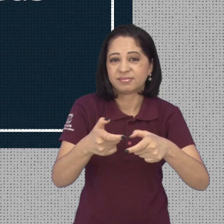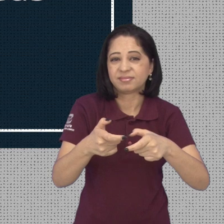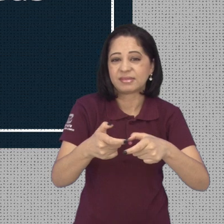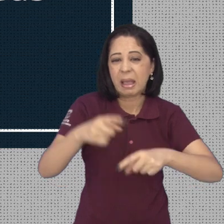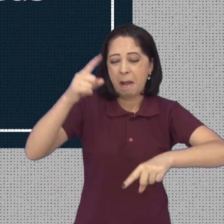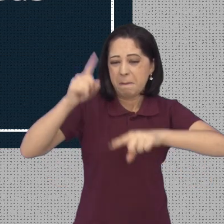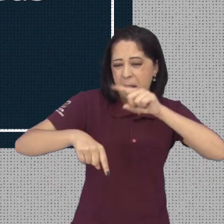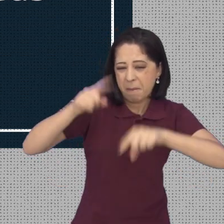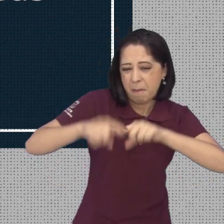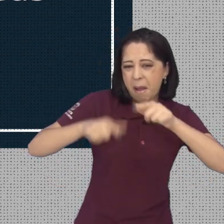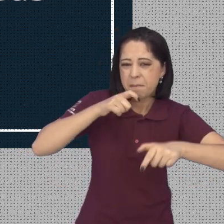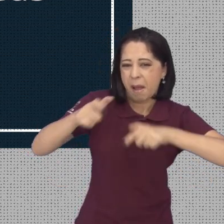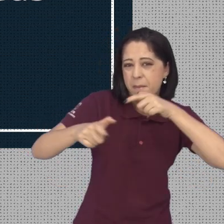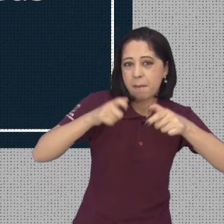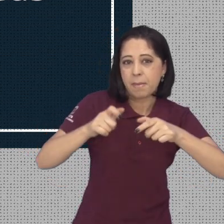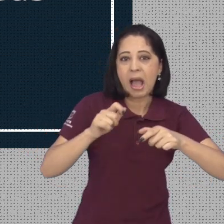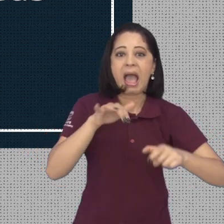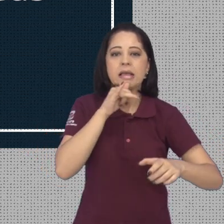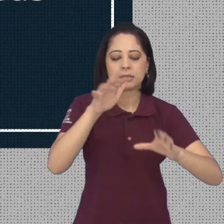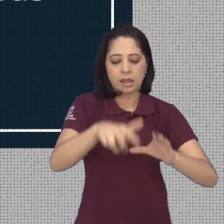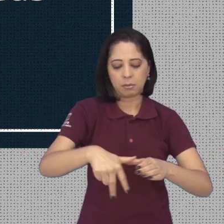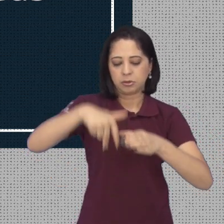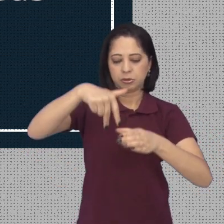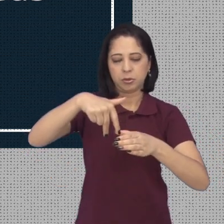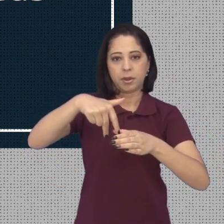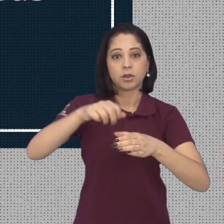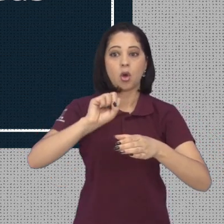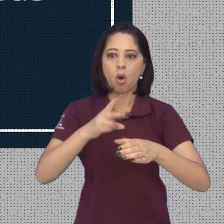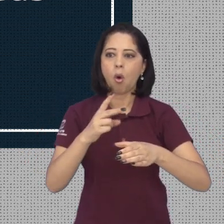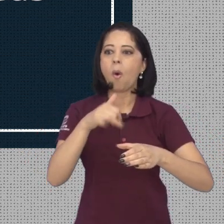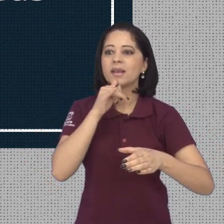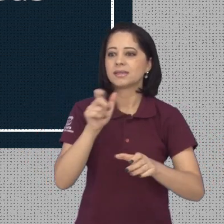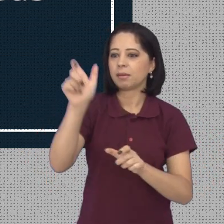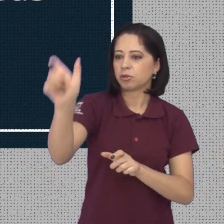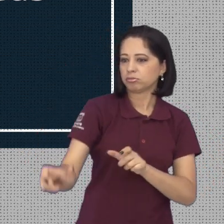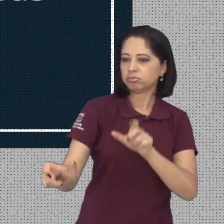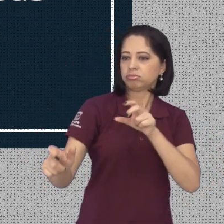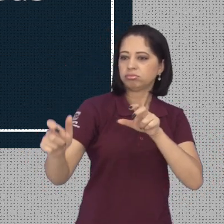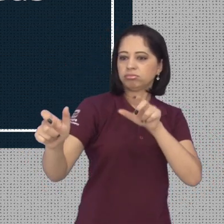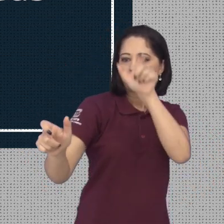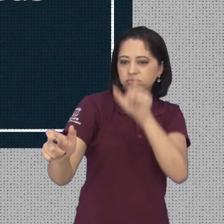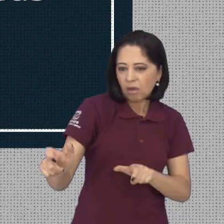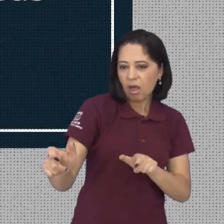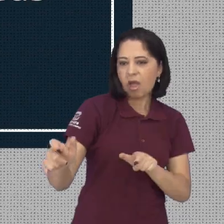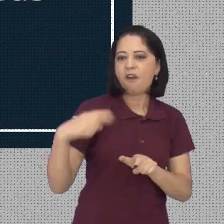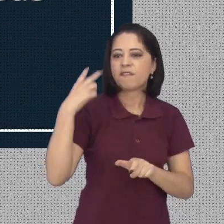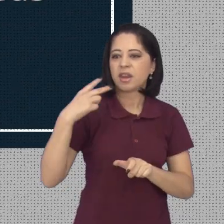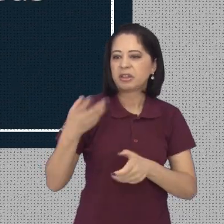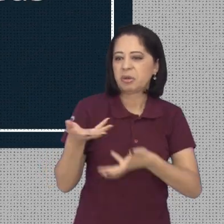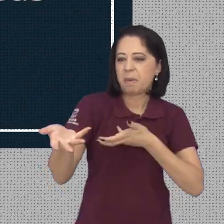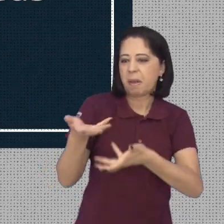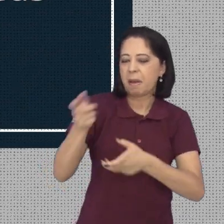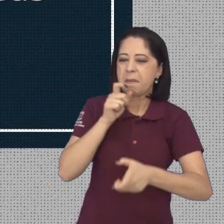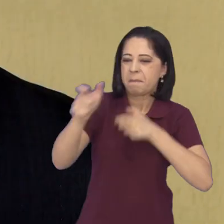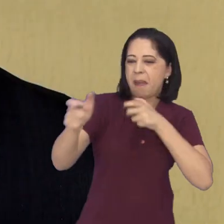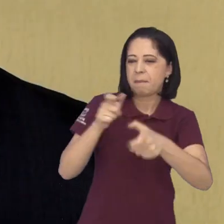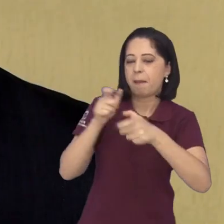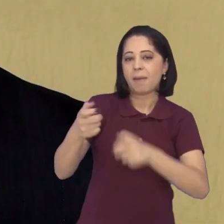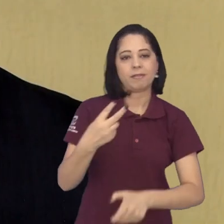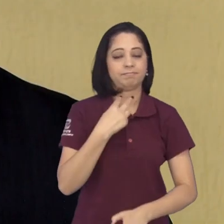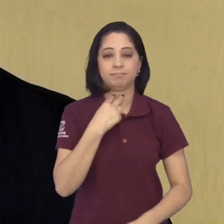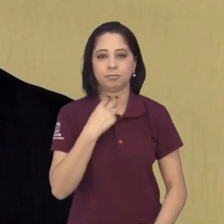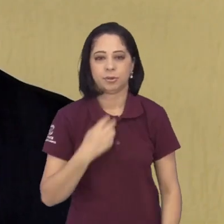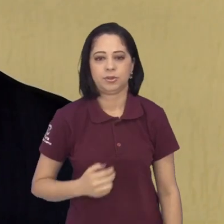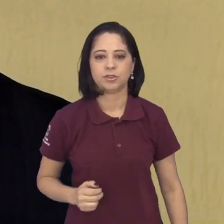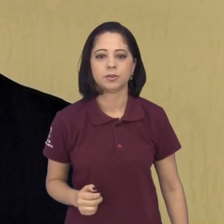a dignidade do cargo, seja durante o discurso, no relacionamento com seus pares ou com o público. As